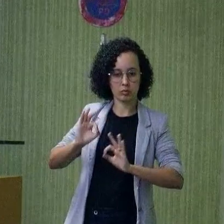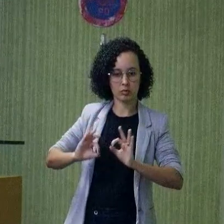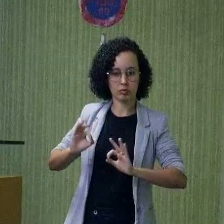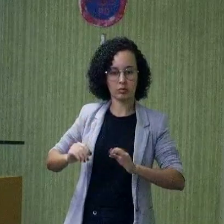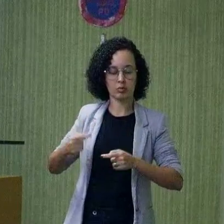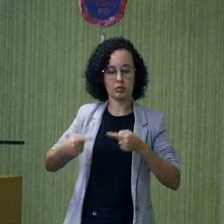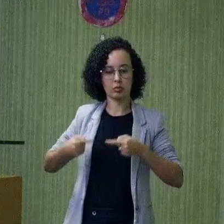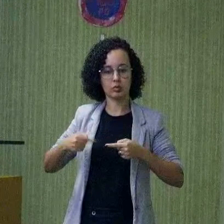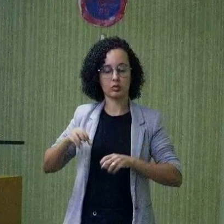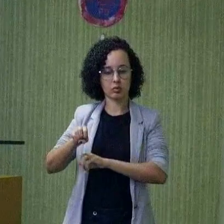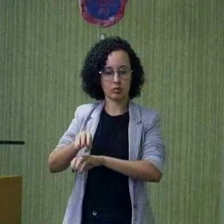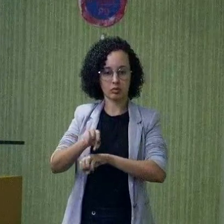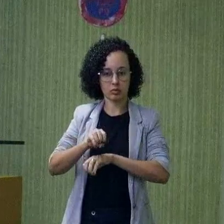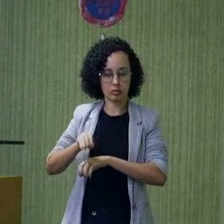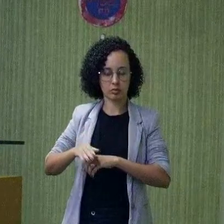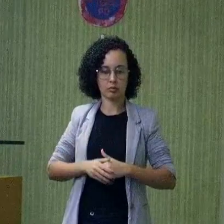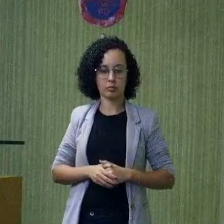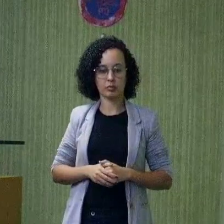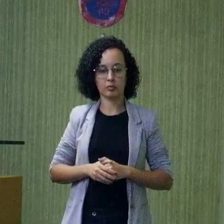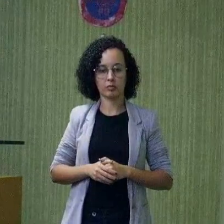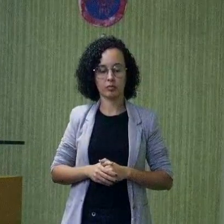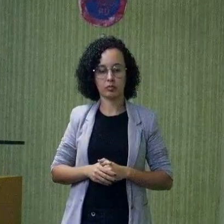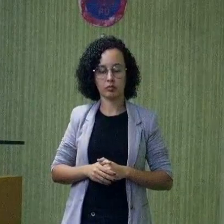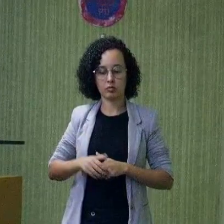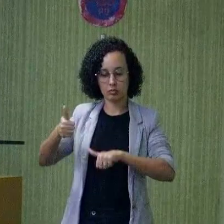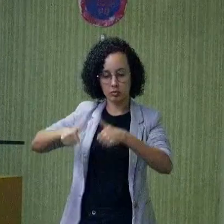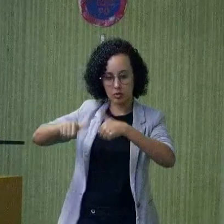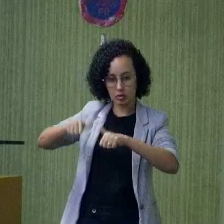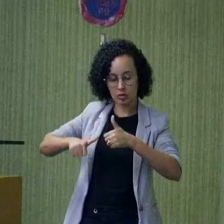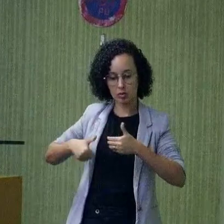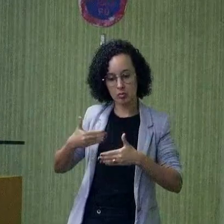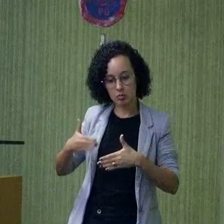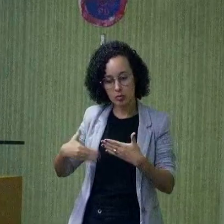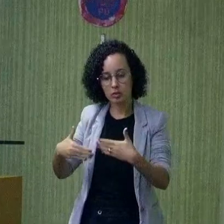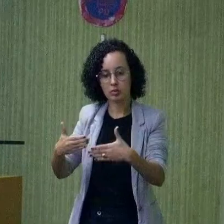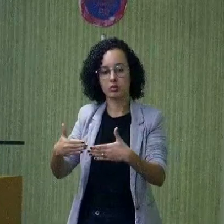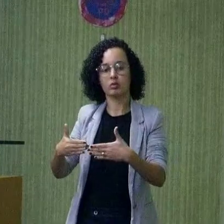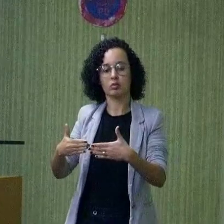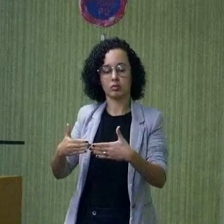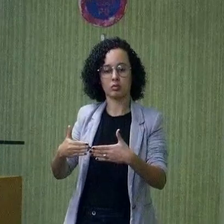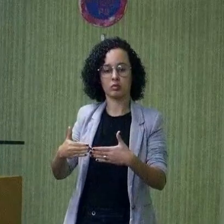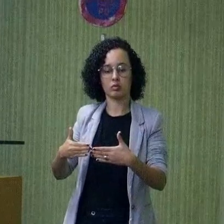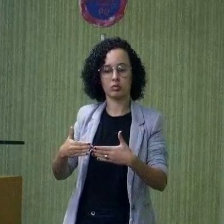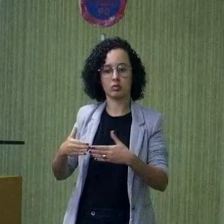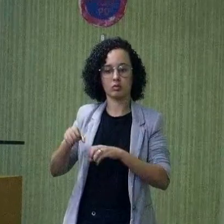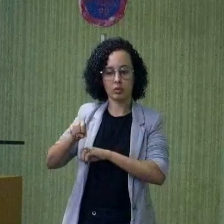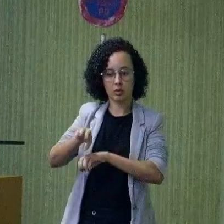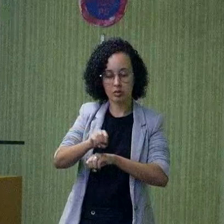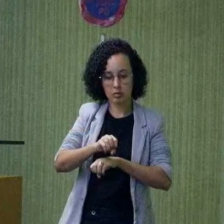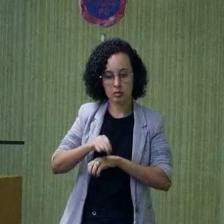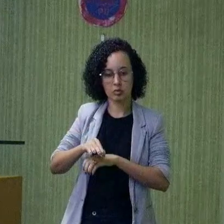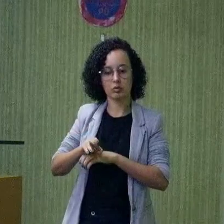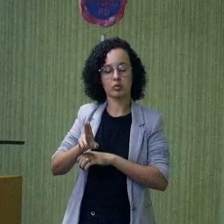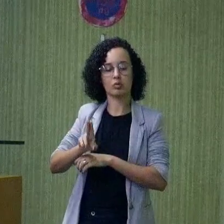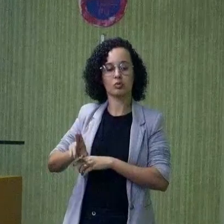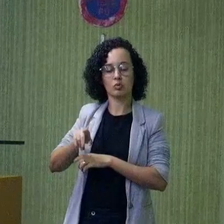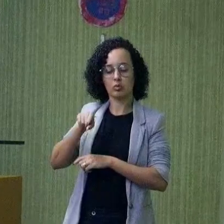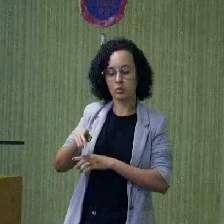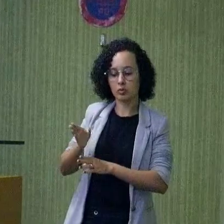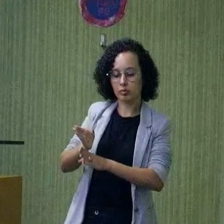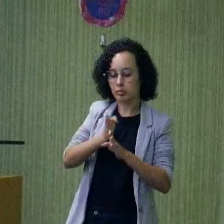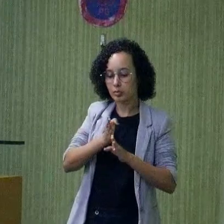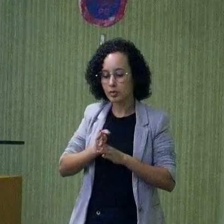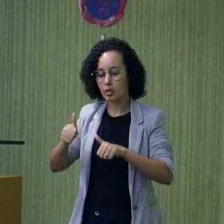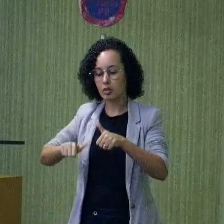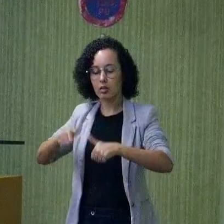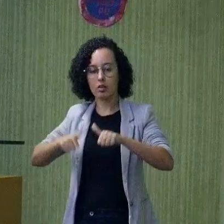políticas educacionais análise dos processos dos resultados educacionais e uso de evidências decorrentes dessas análises